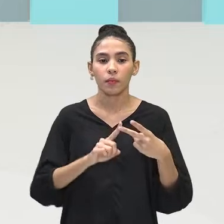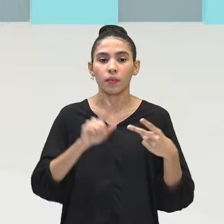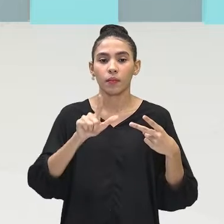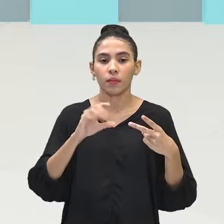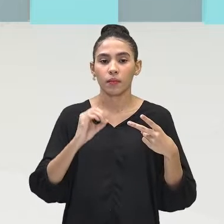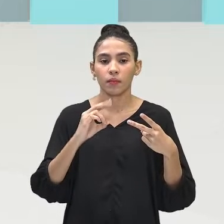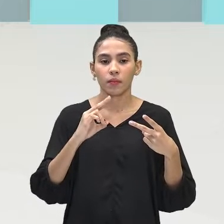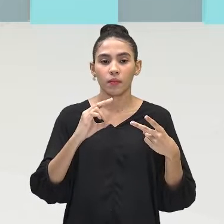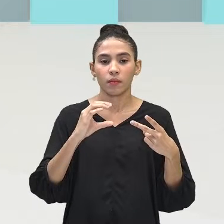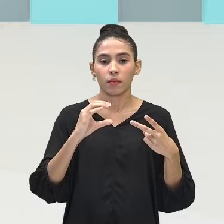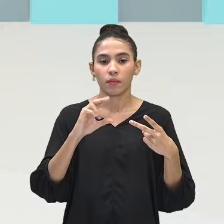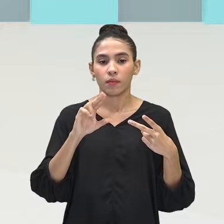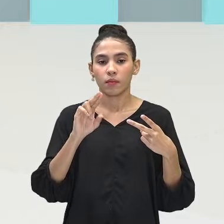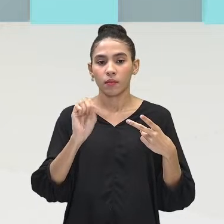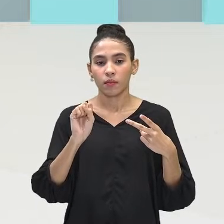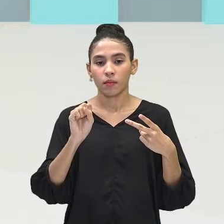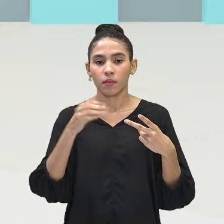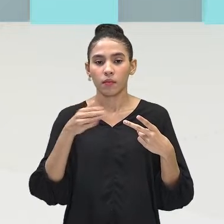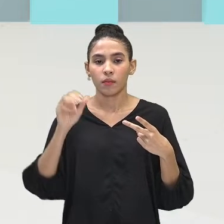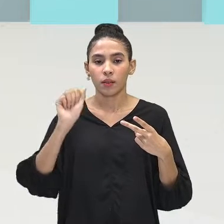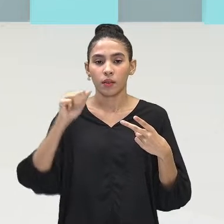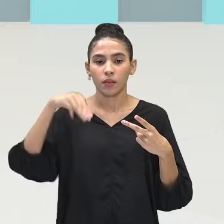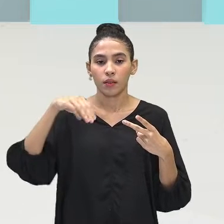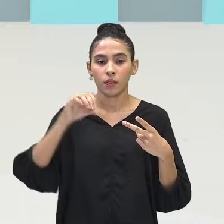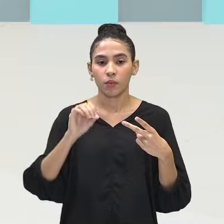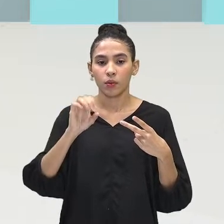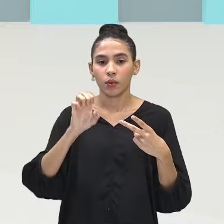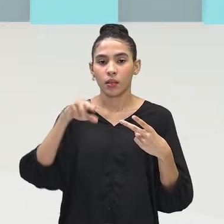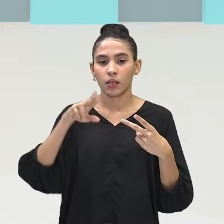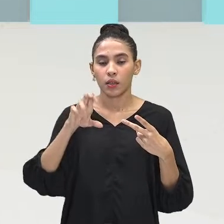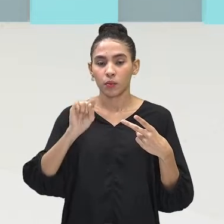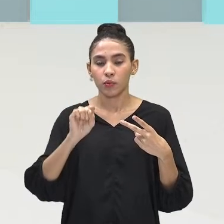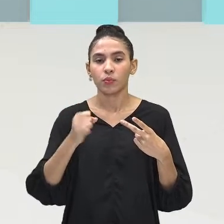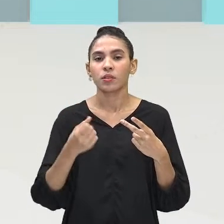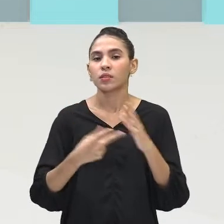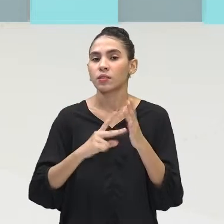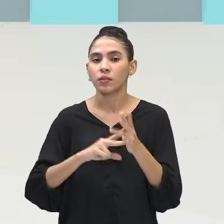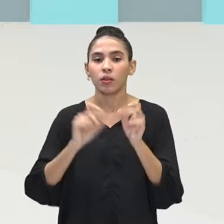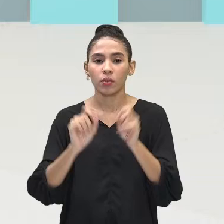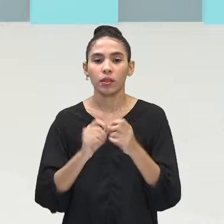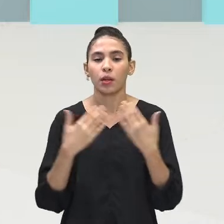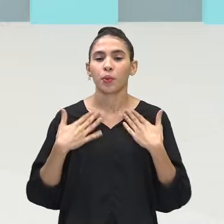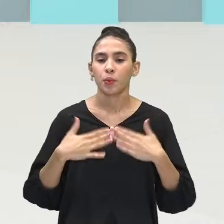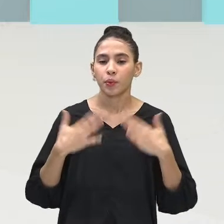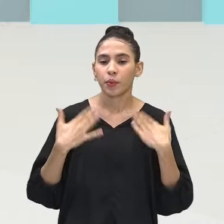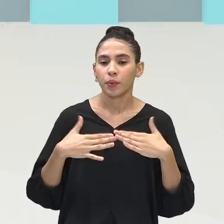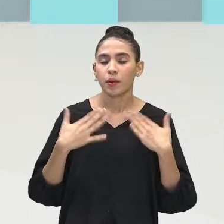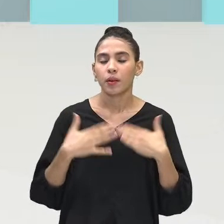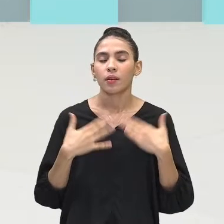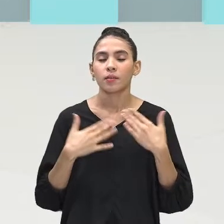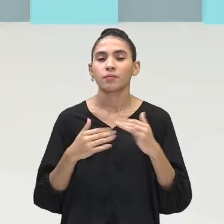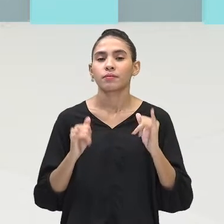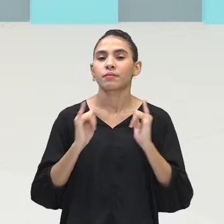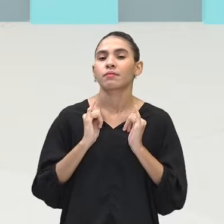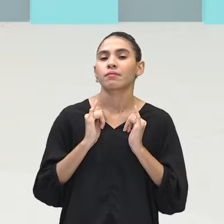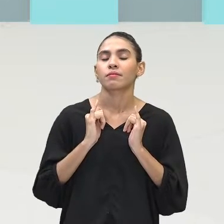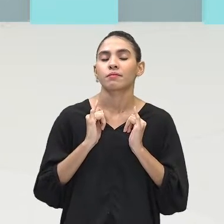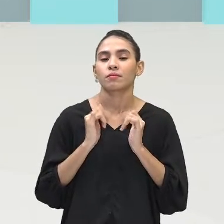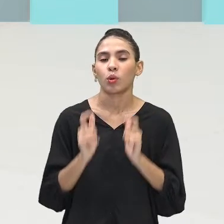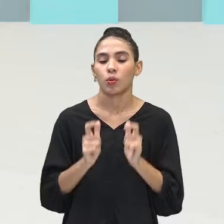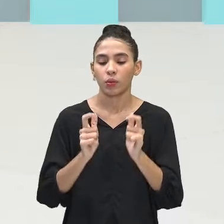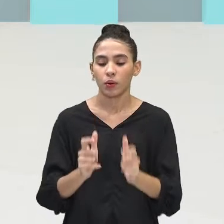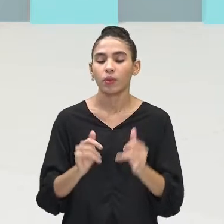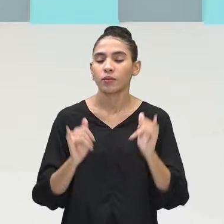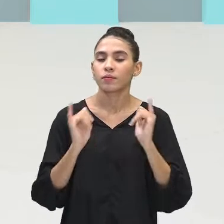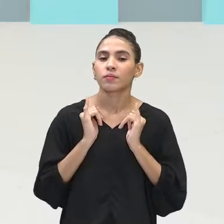locus amoenos, que quer dizer lugar ameno, ou seja, lugar tranquilo. É o que vocês conseguem perceber no decorrer dos textos.